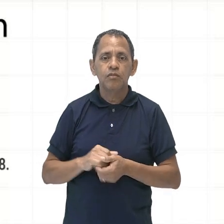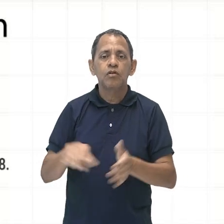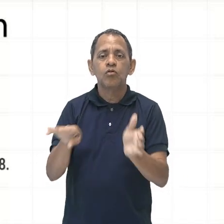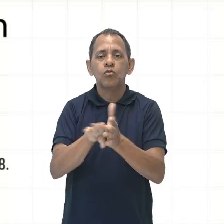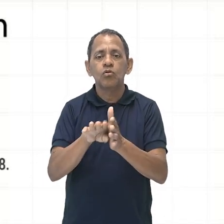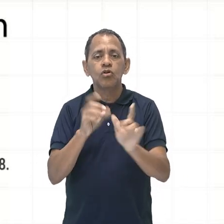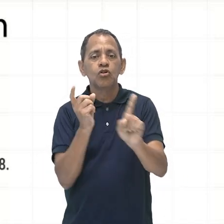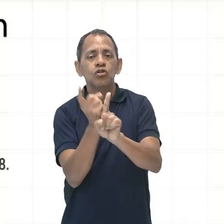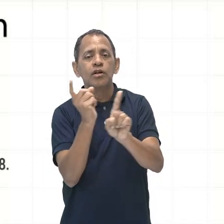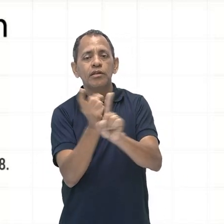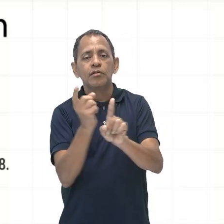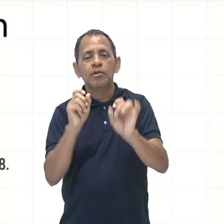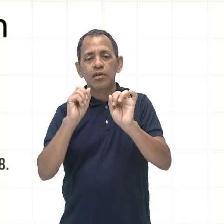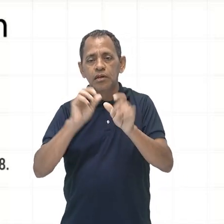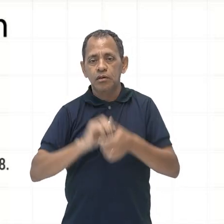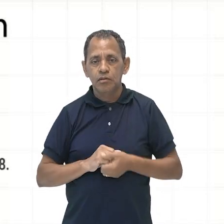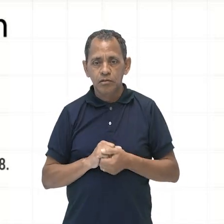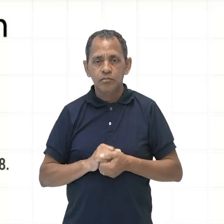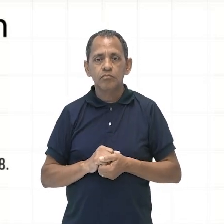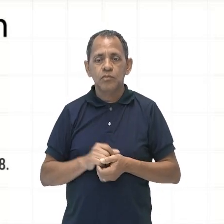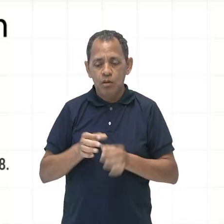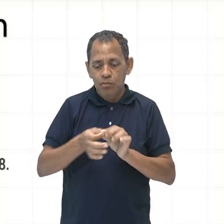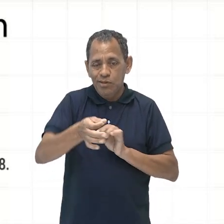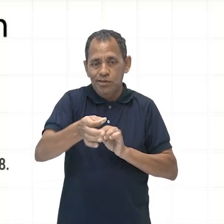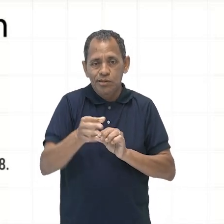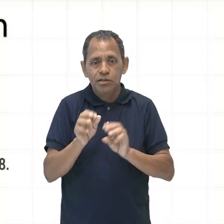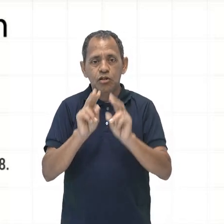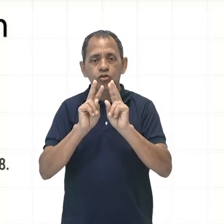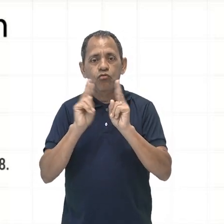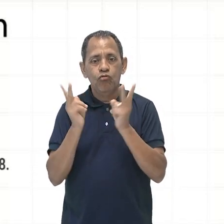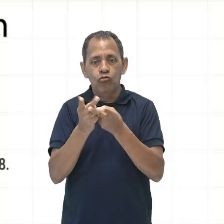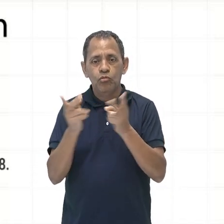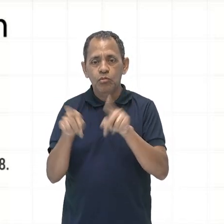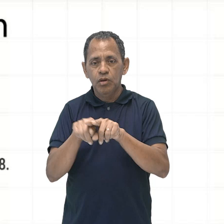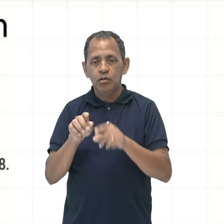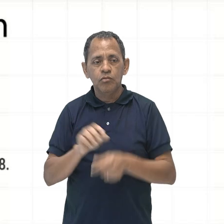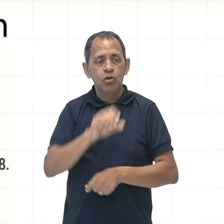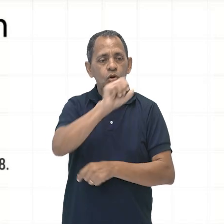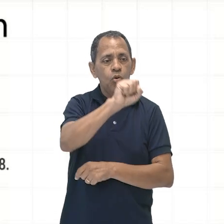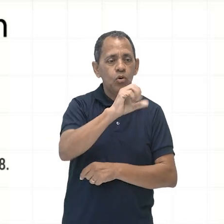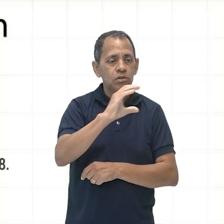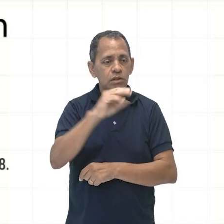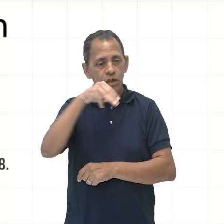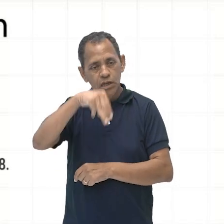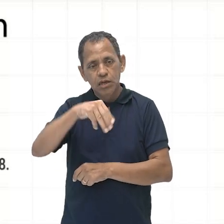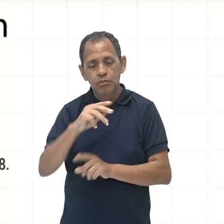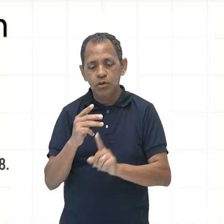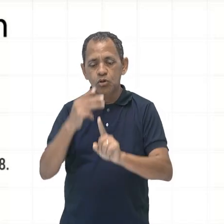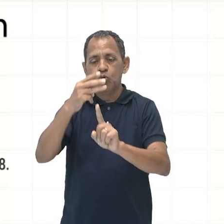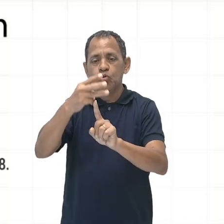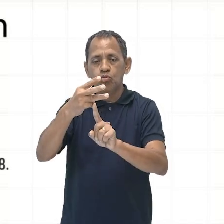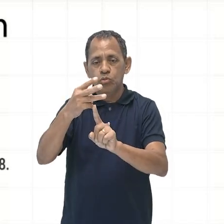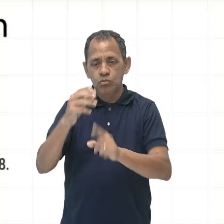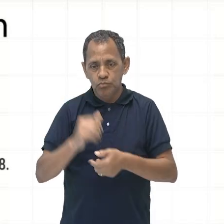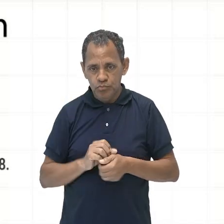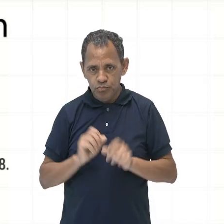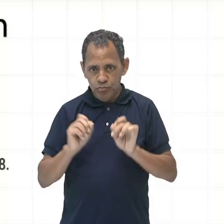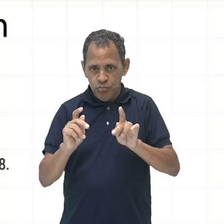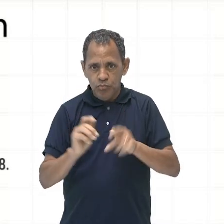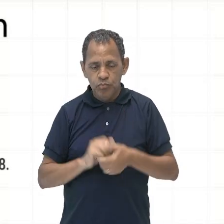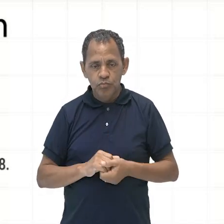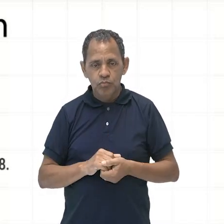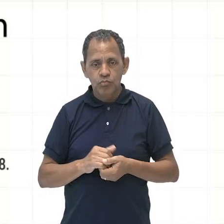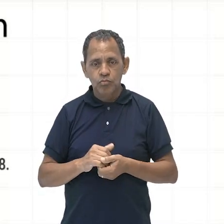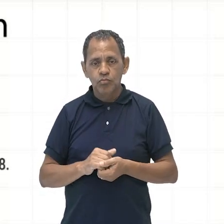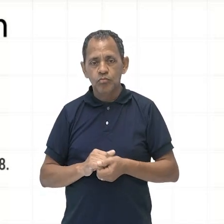seja, esse cubo, ele ocupa esse espaço, 8 centímetros cúbicos. Na letra